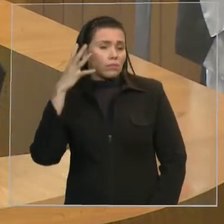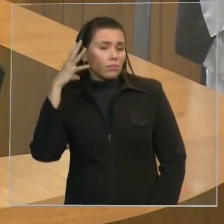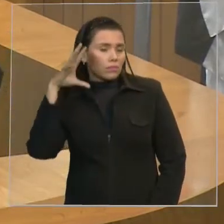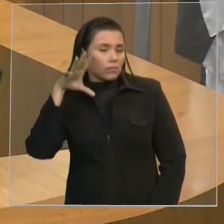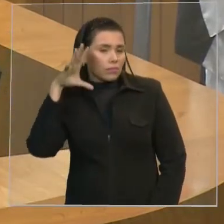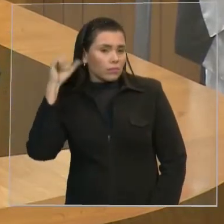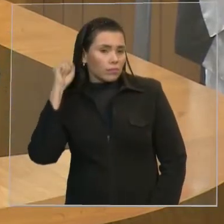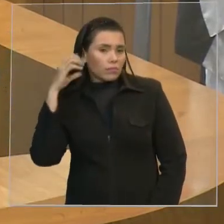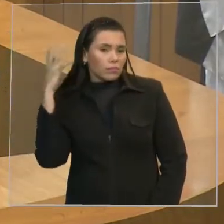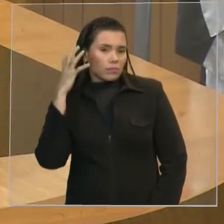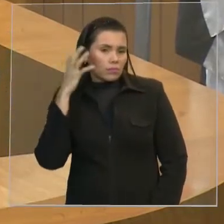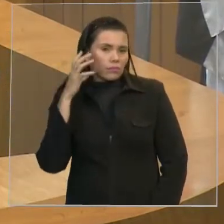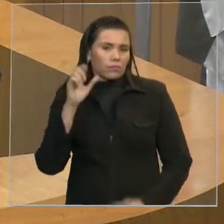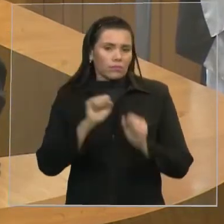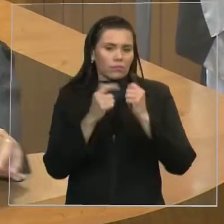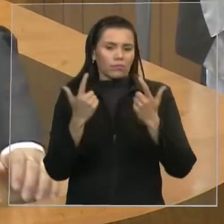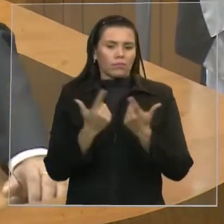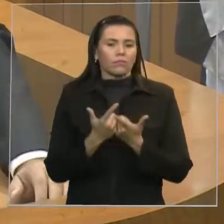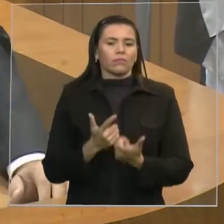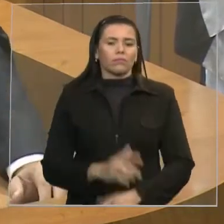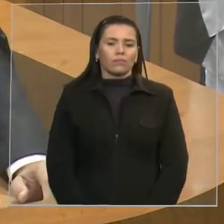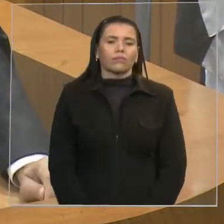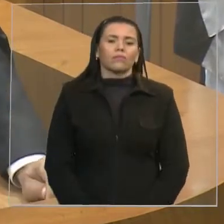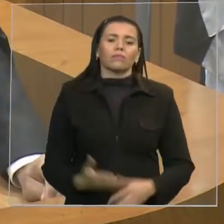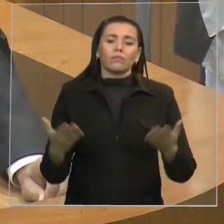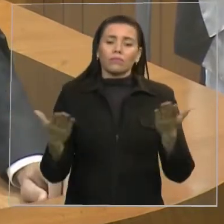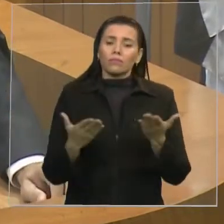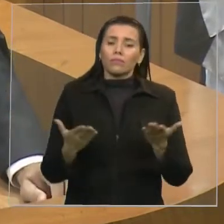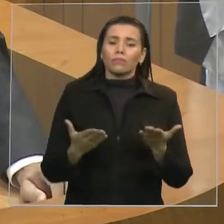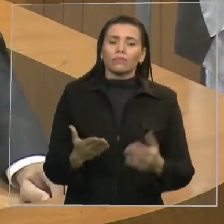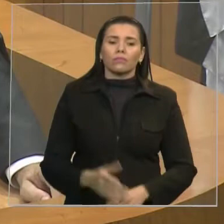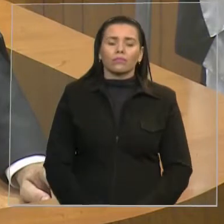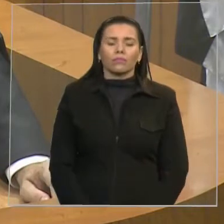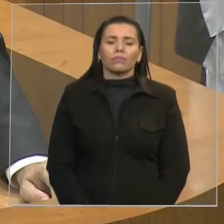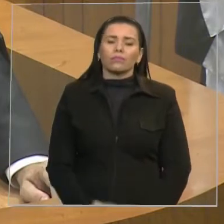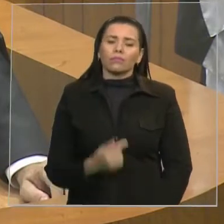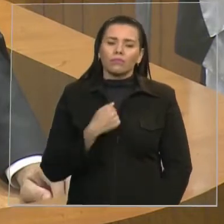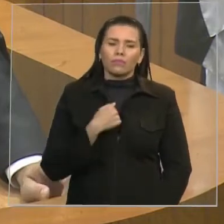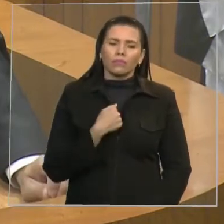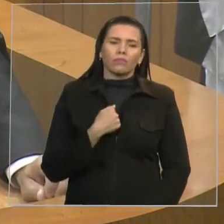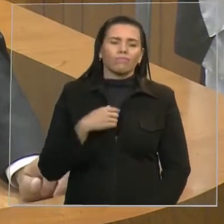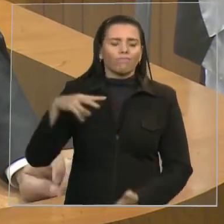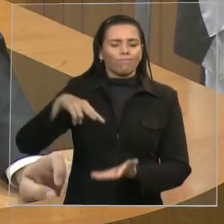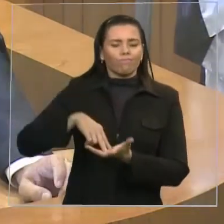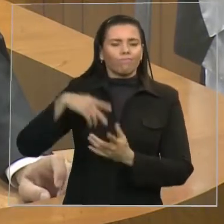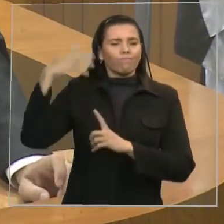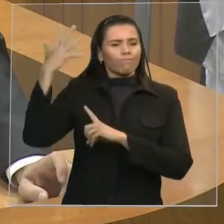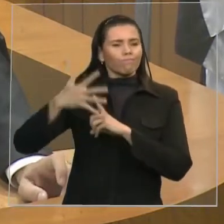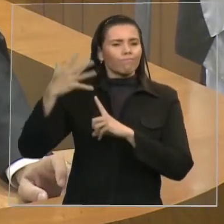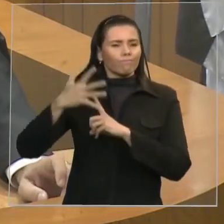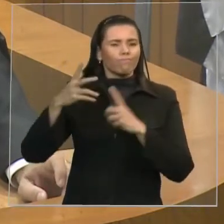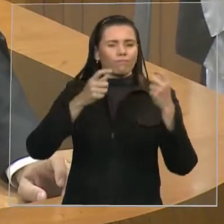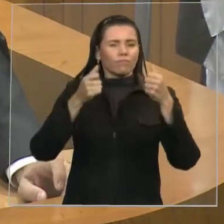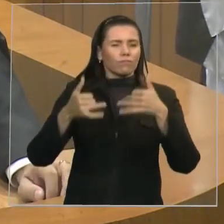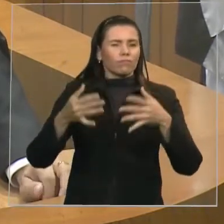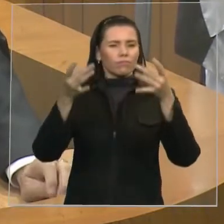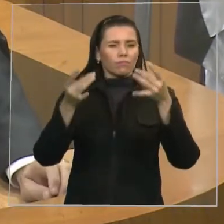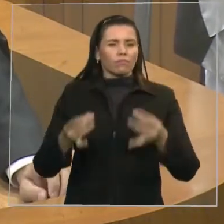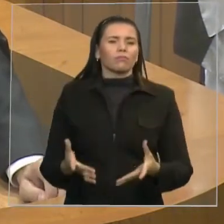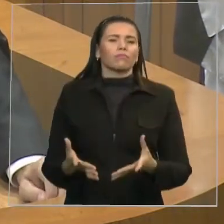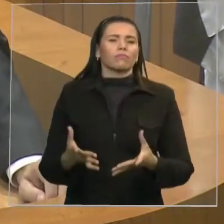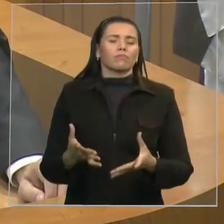Hoje eu venho falar da minha viagem, do meu